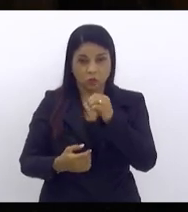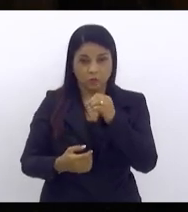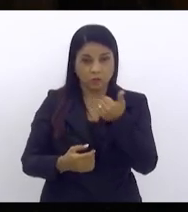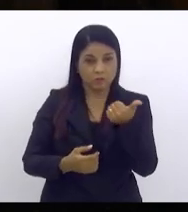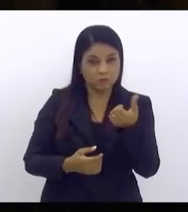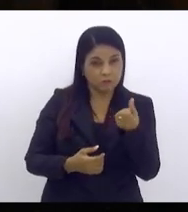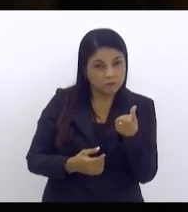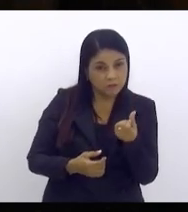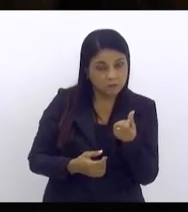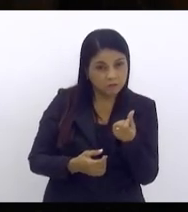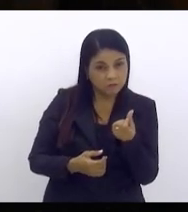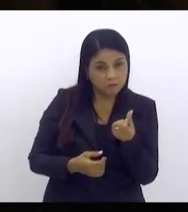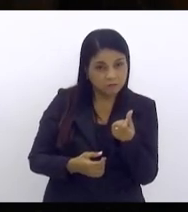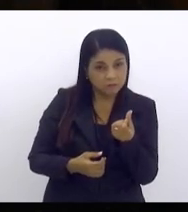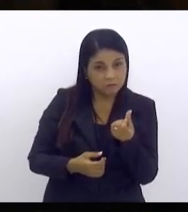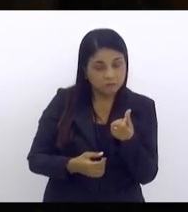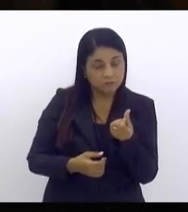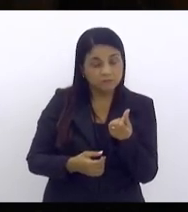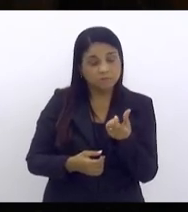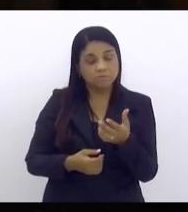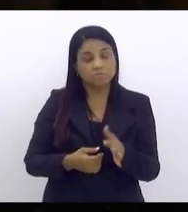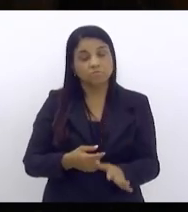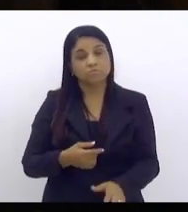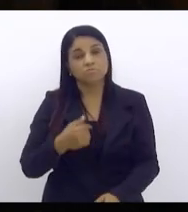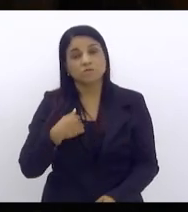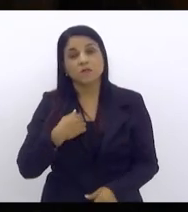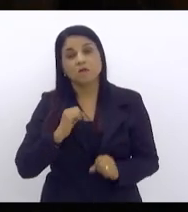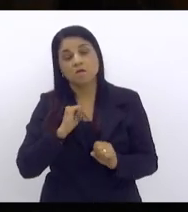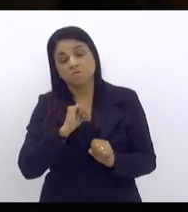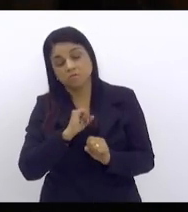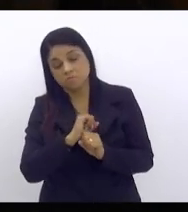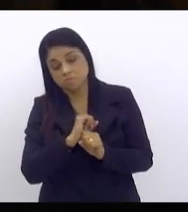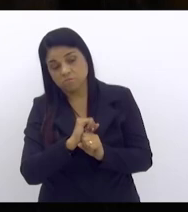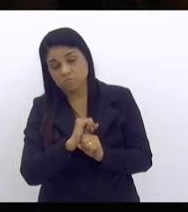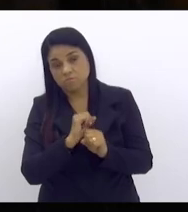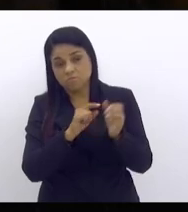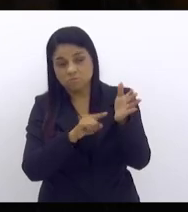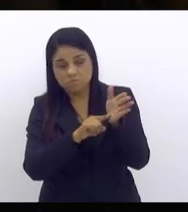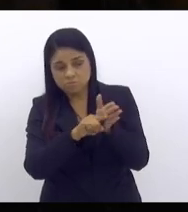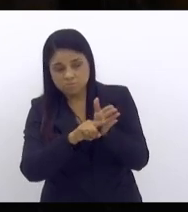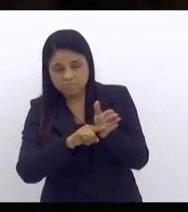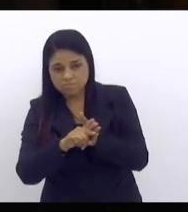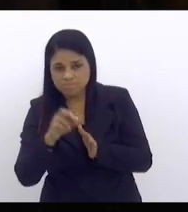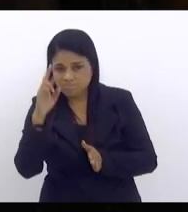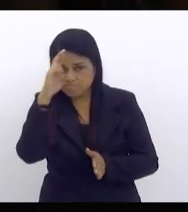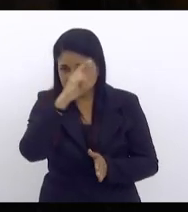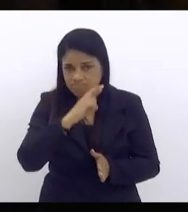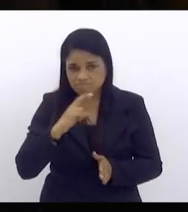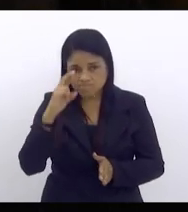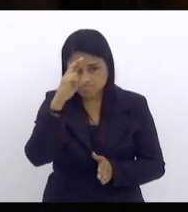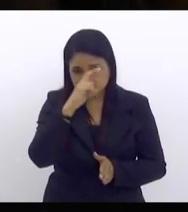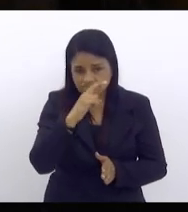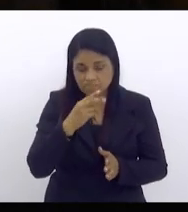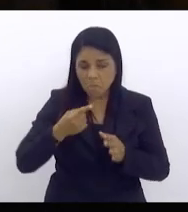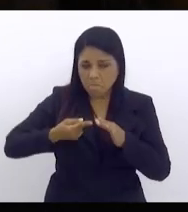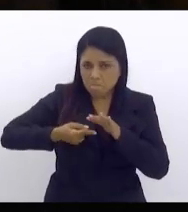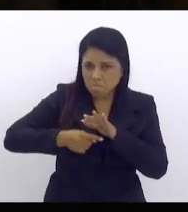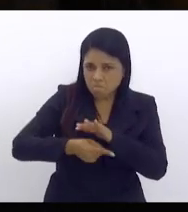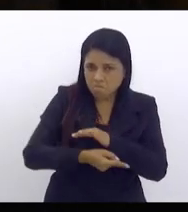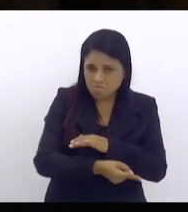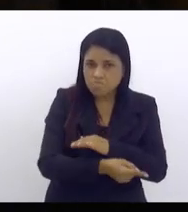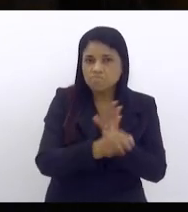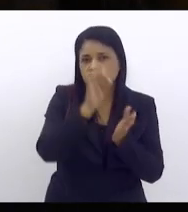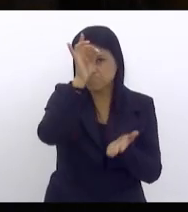Eu espero que essa investigação vá fundo, né,